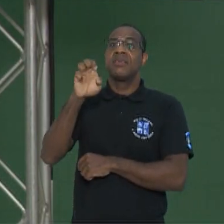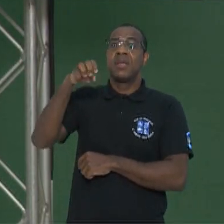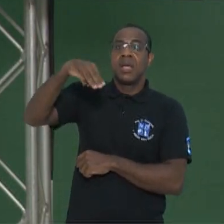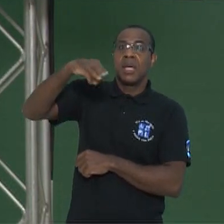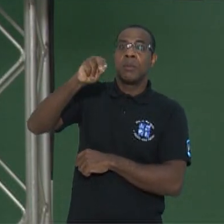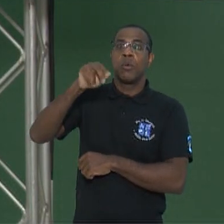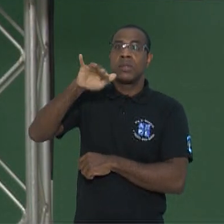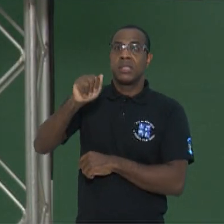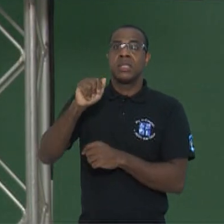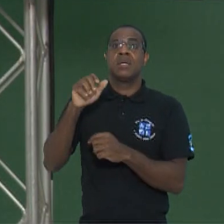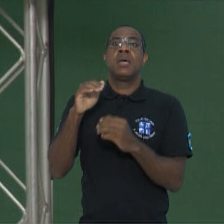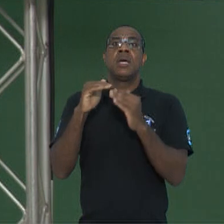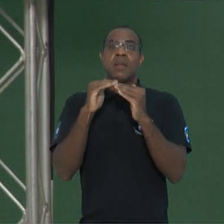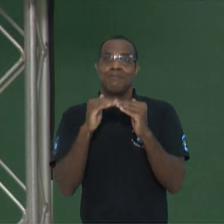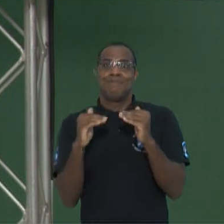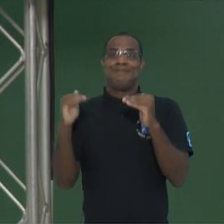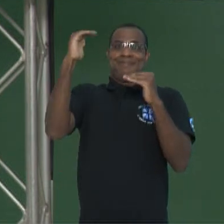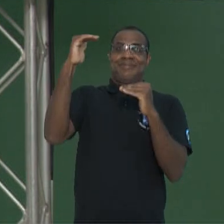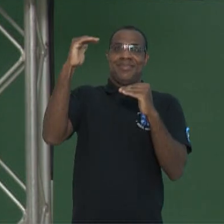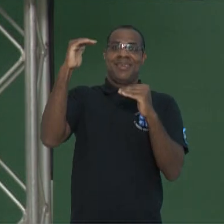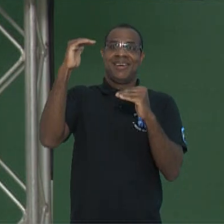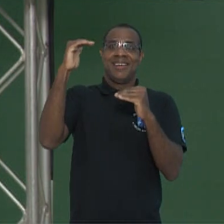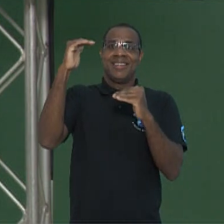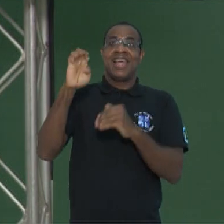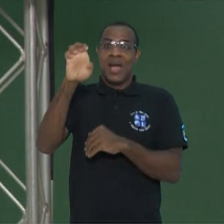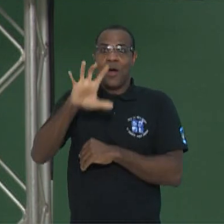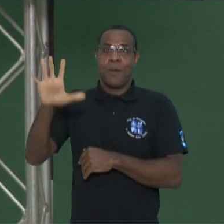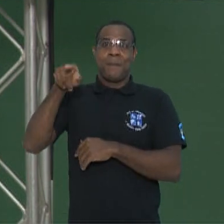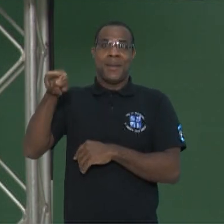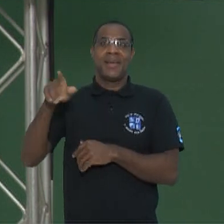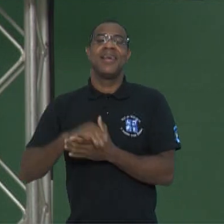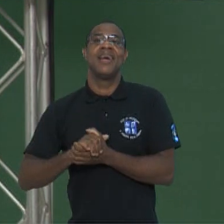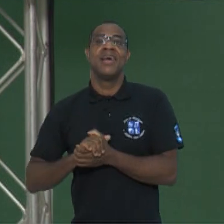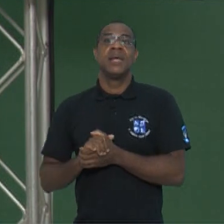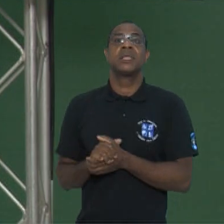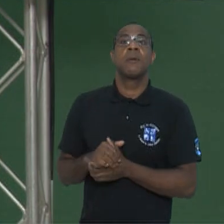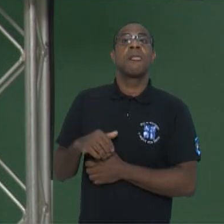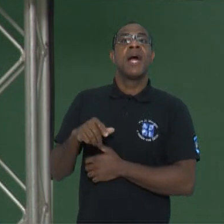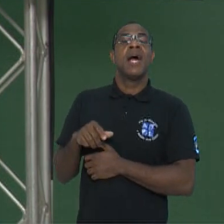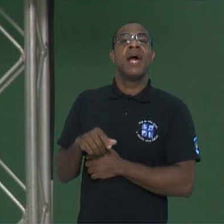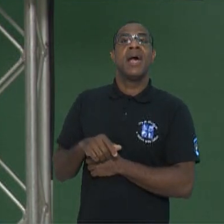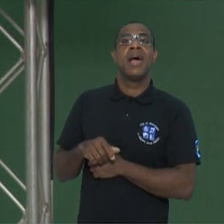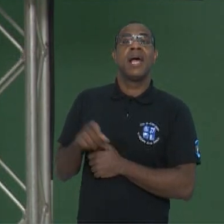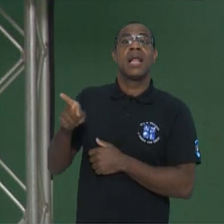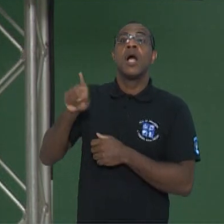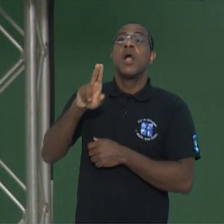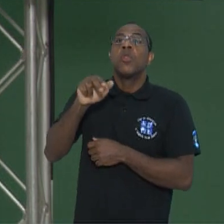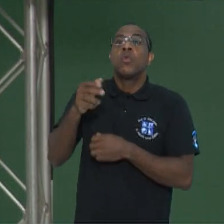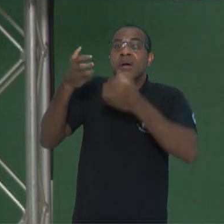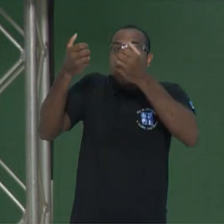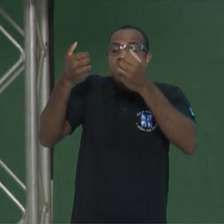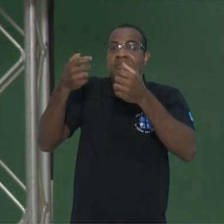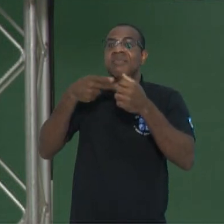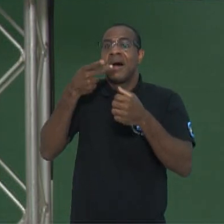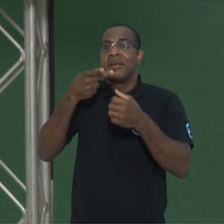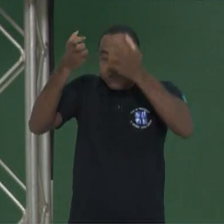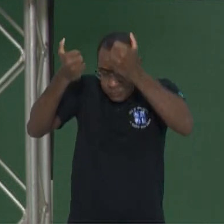todos esses setores. Não é em um único. Então, eu nunca vou trabalhar a hegemonia só sob a